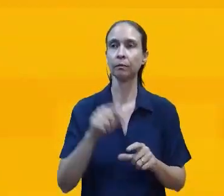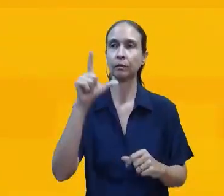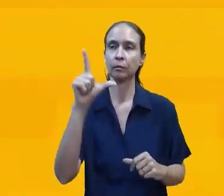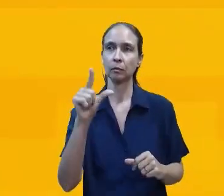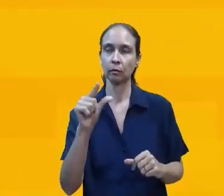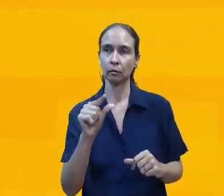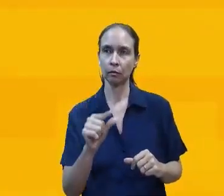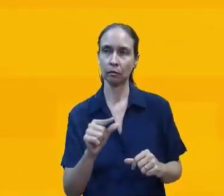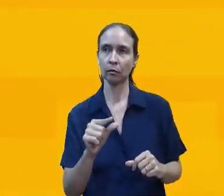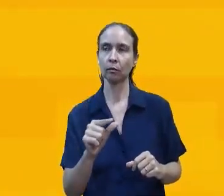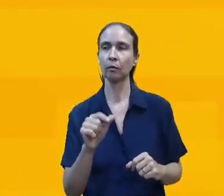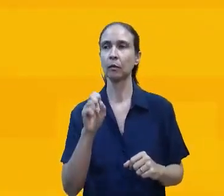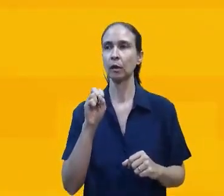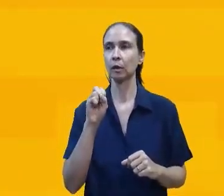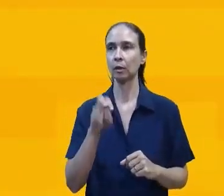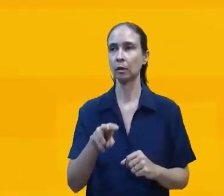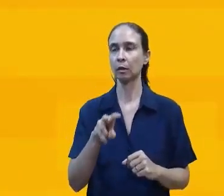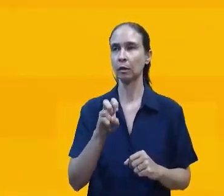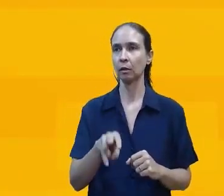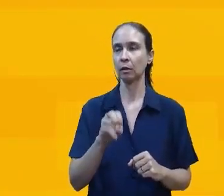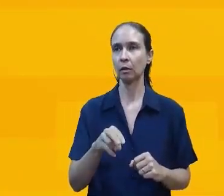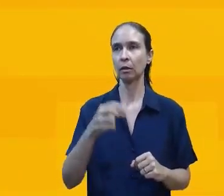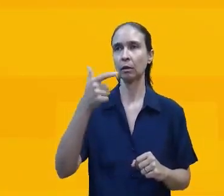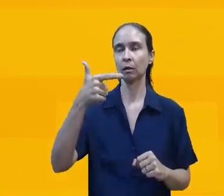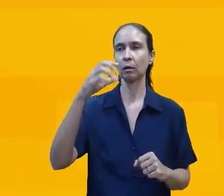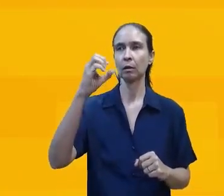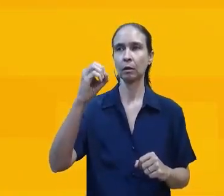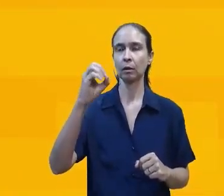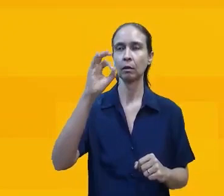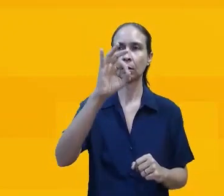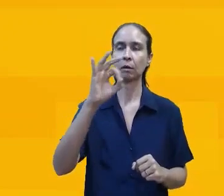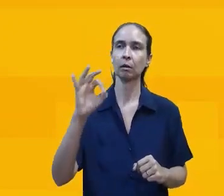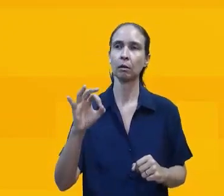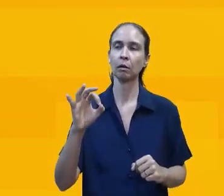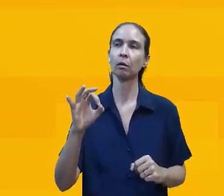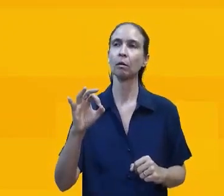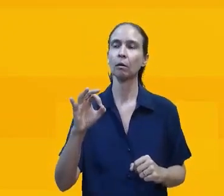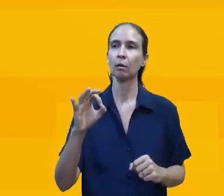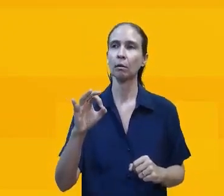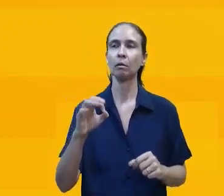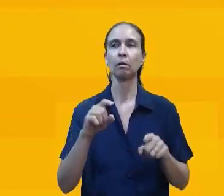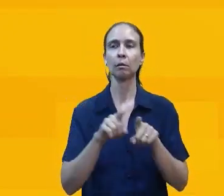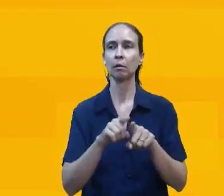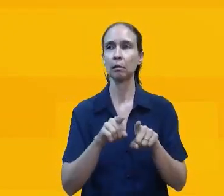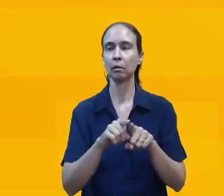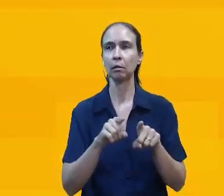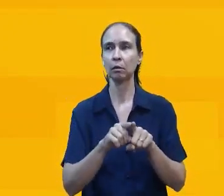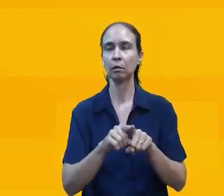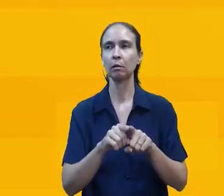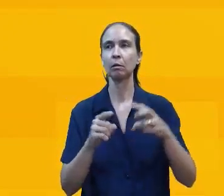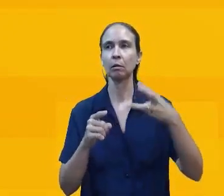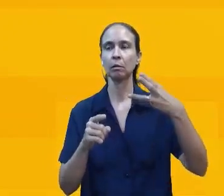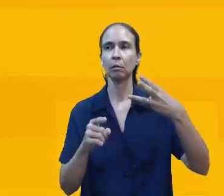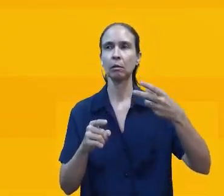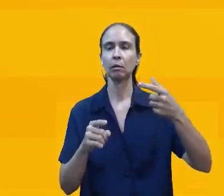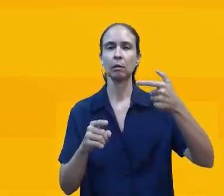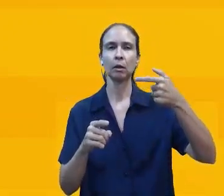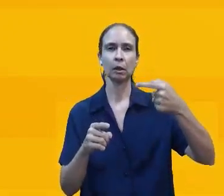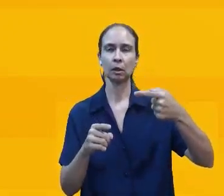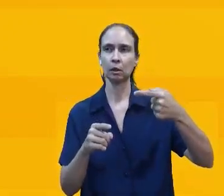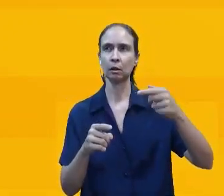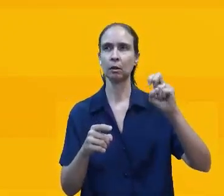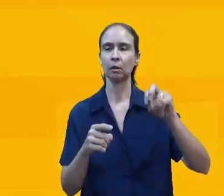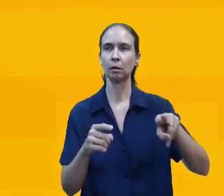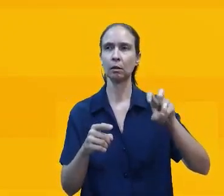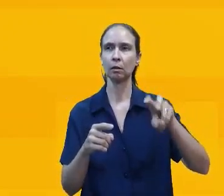de fungicidas ficou em 20%, a de inseticidas, 37%, a de herbicidas chegamos a